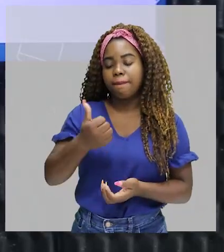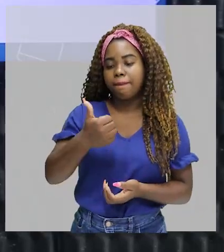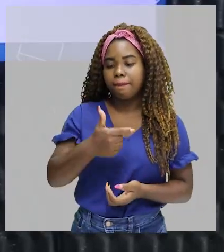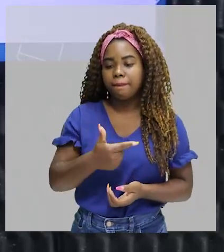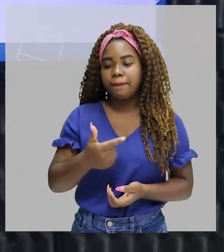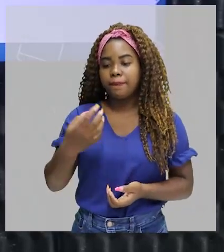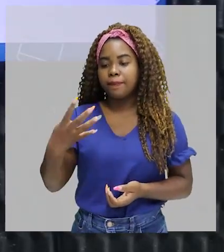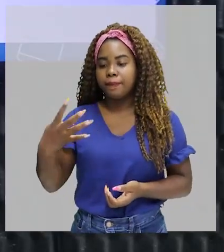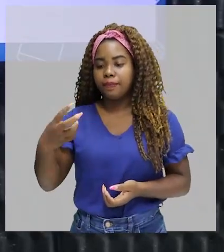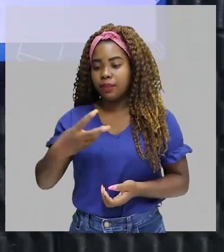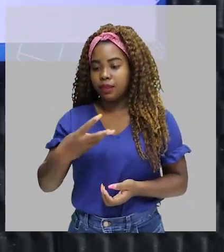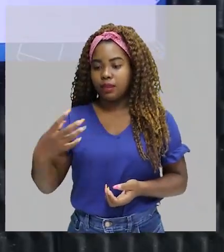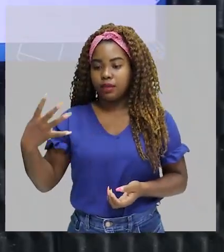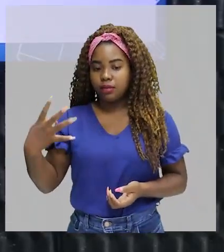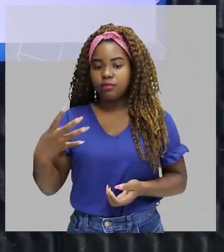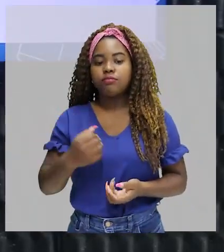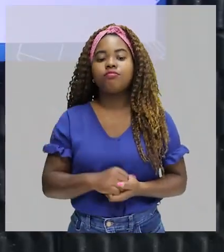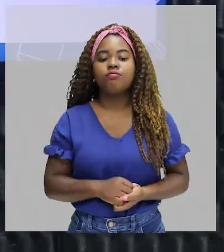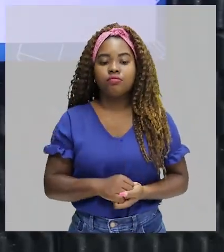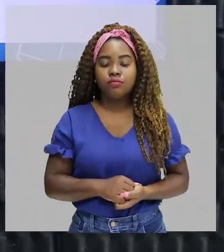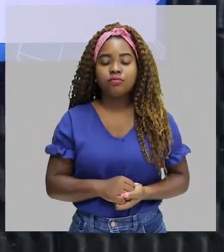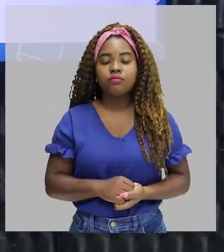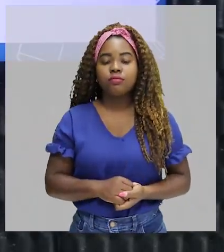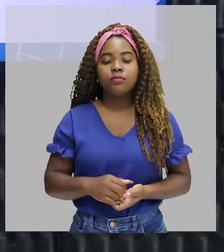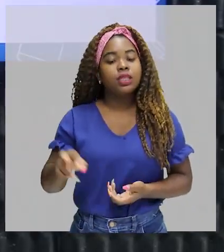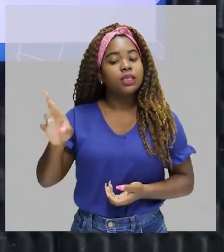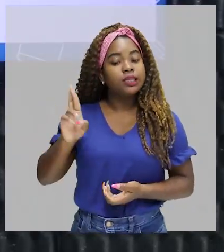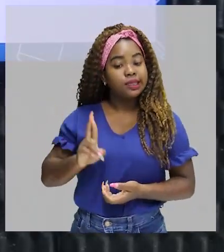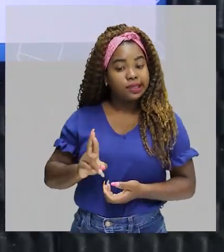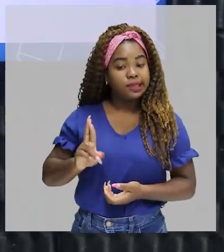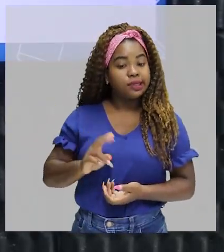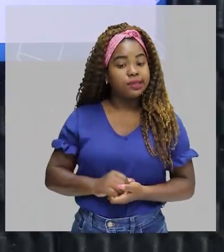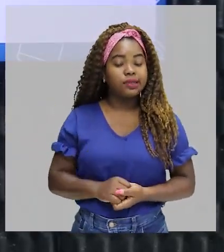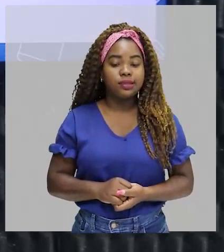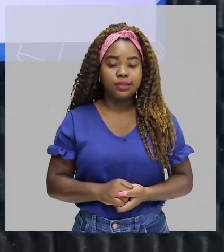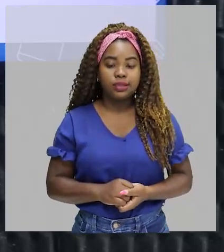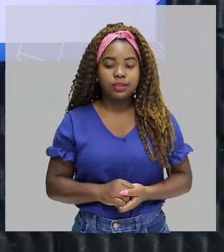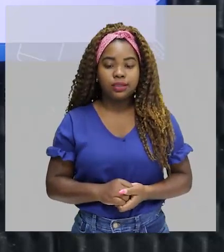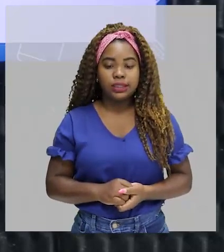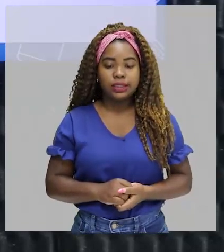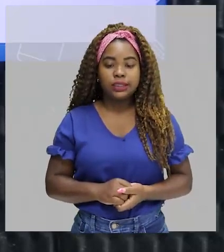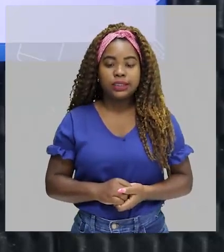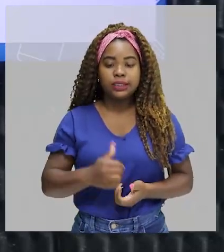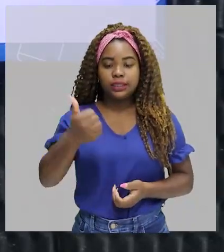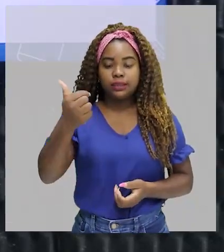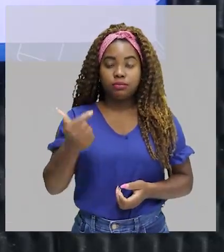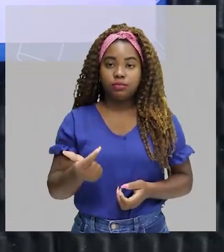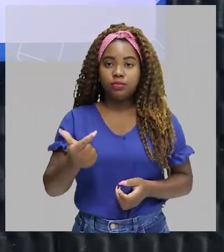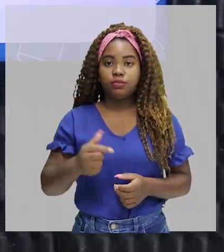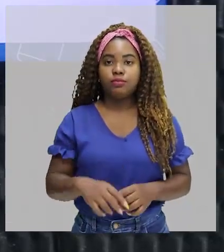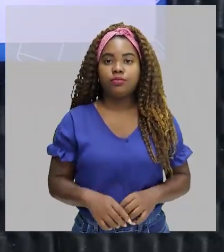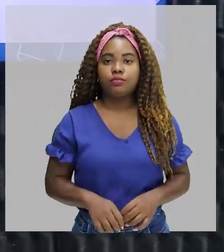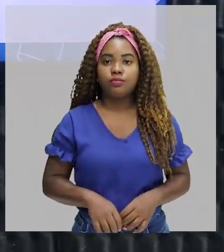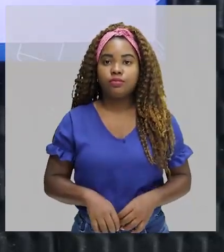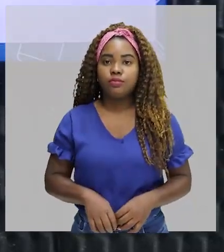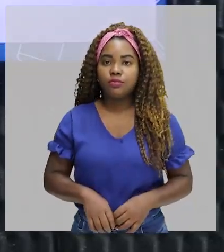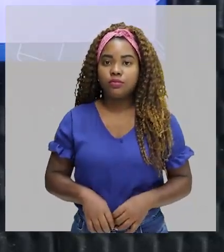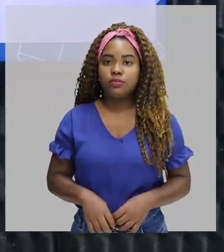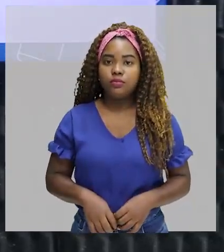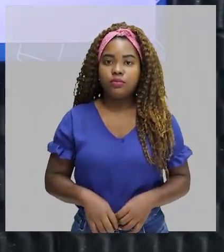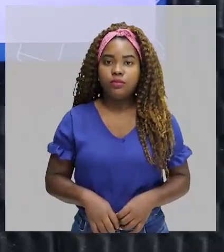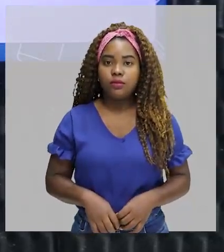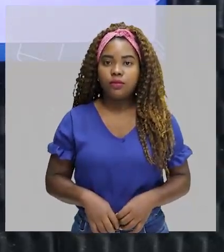números 12 e 34 para que a razão dessa interpolação corresponda à fração